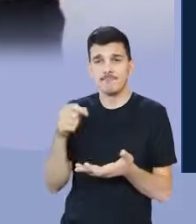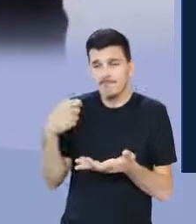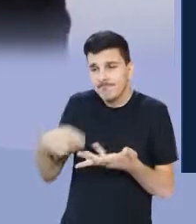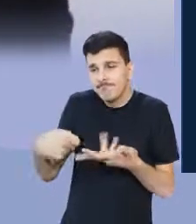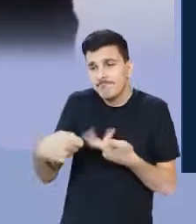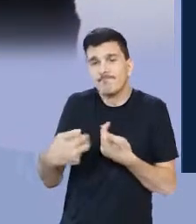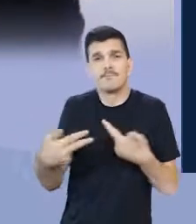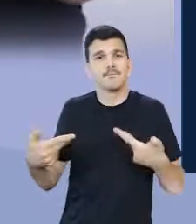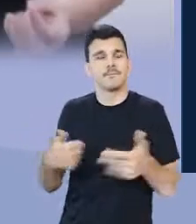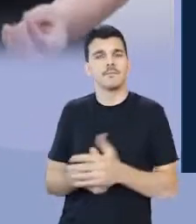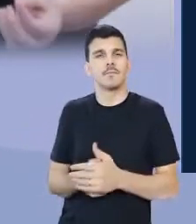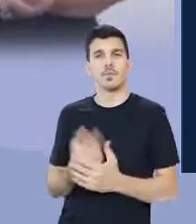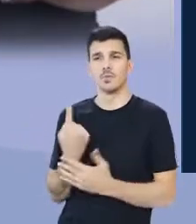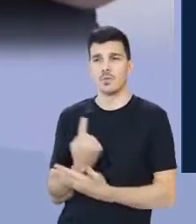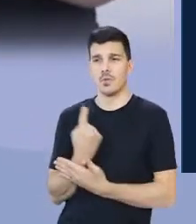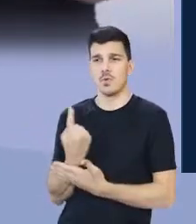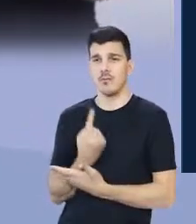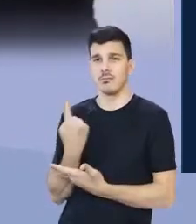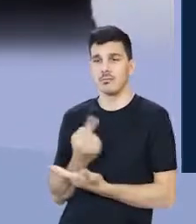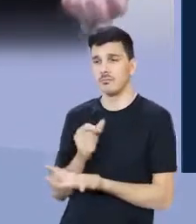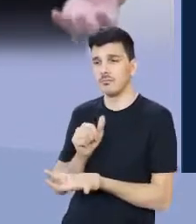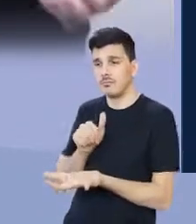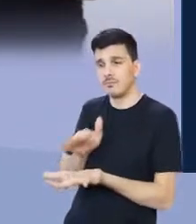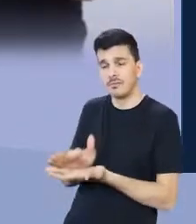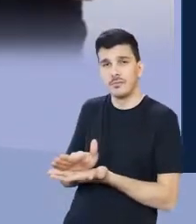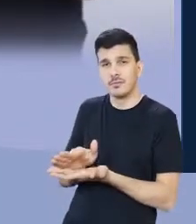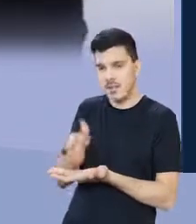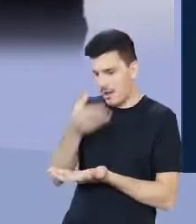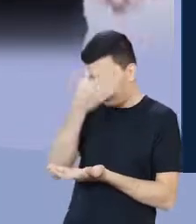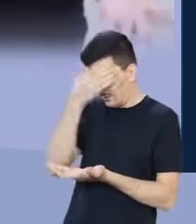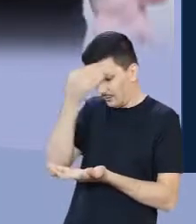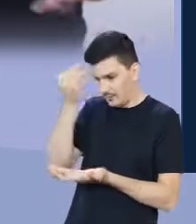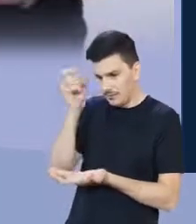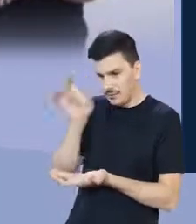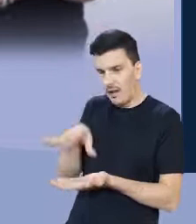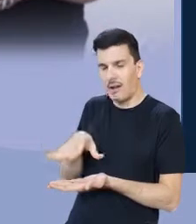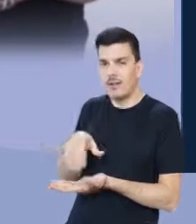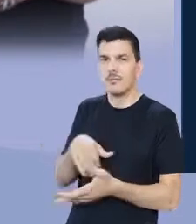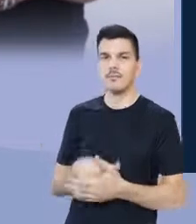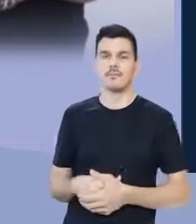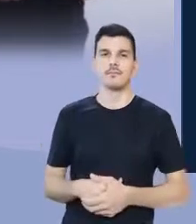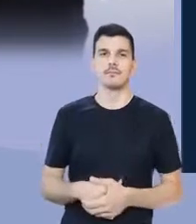miserável, solitário, abandonado, esquecido.